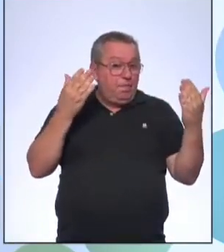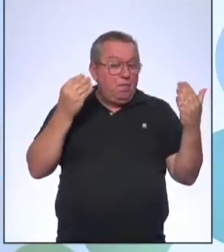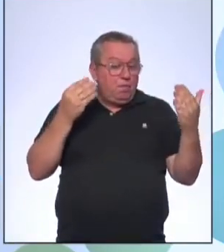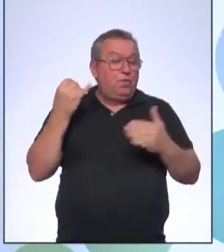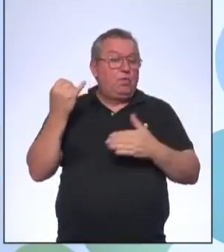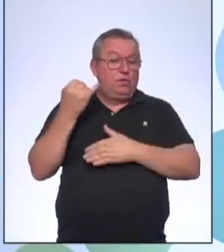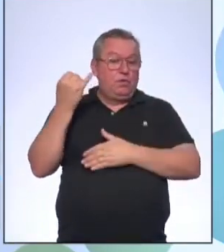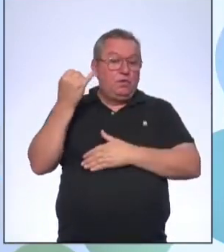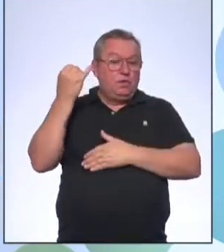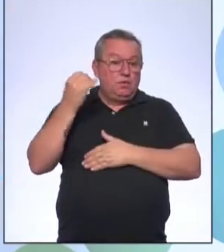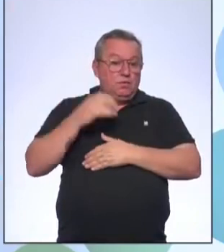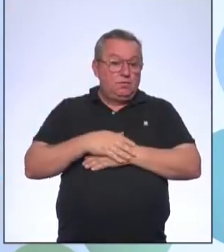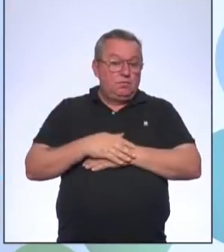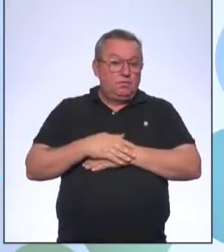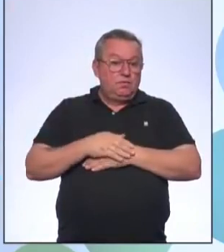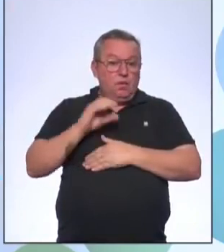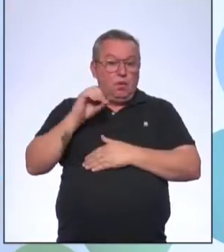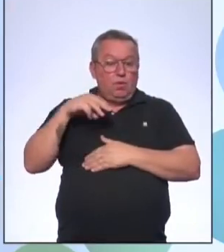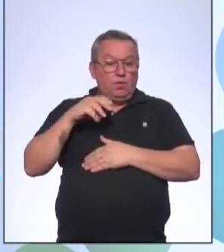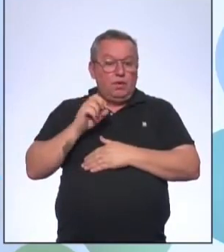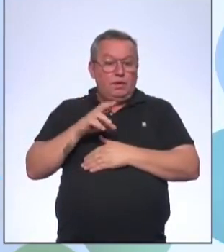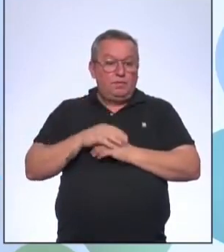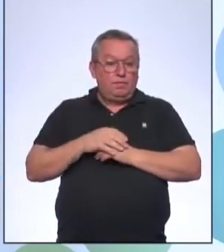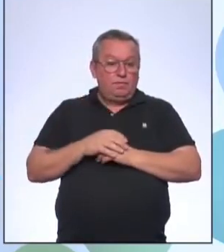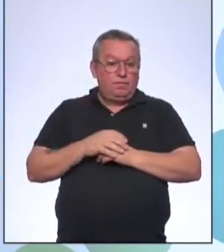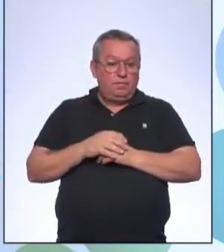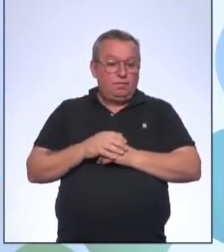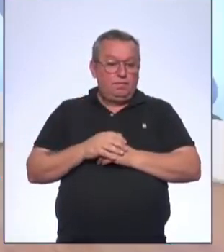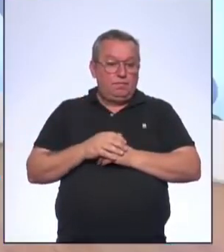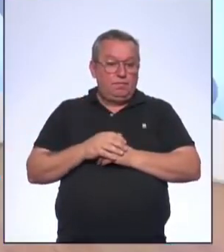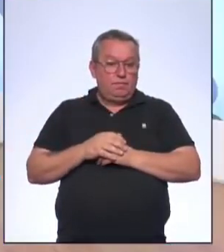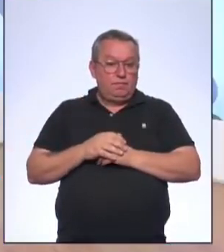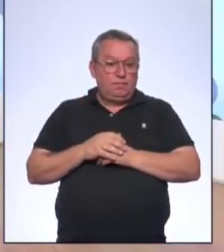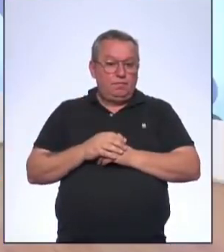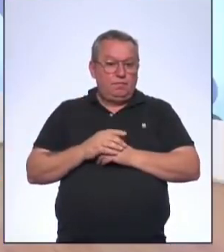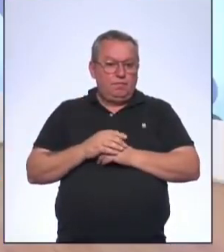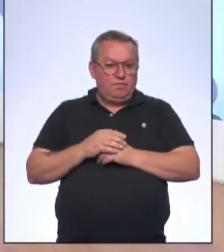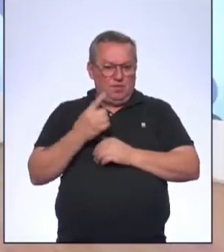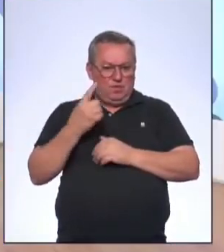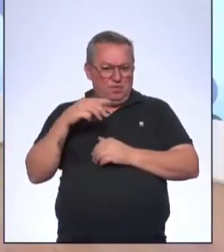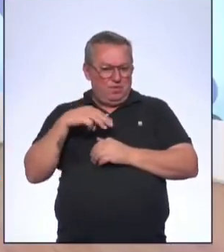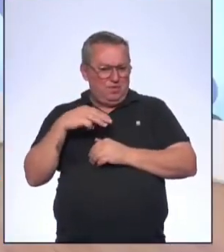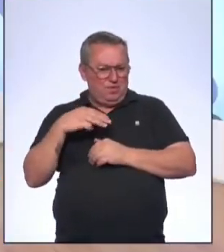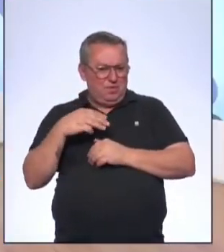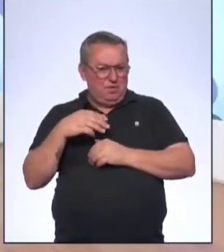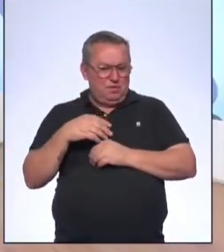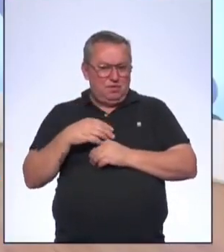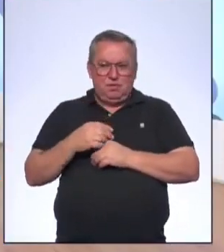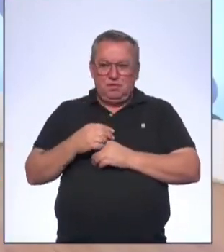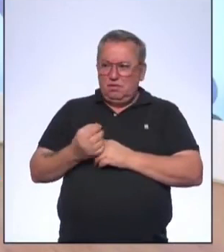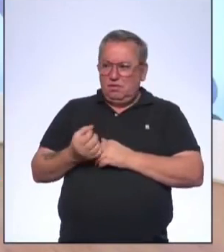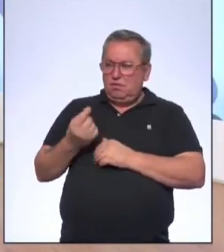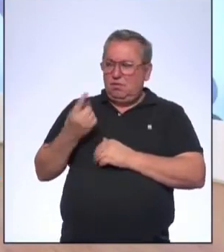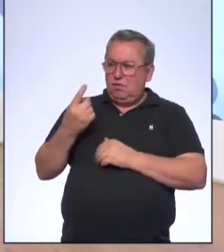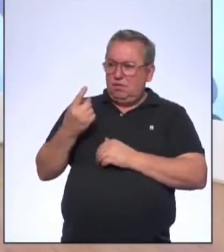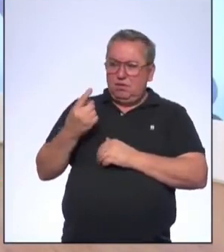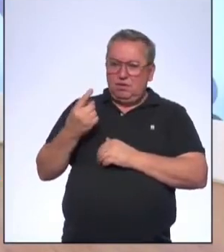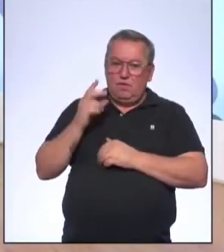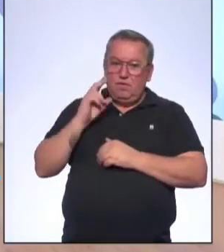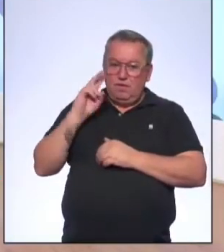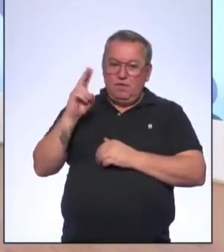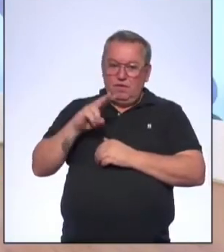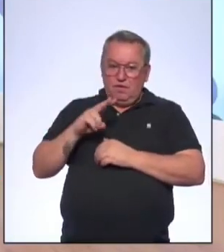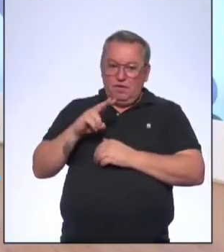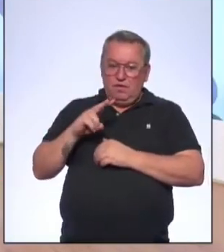é muito importante. Osmar, quanto tempo para eles? Acho que 1 minuto tá bom, né? 1 minuto? Tá bom, 2. Nossa, ó, vocês viram,